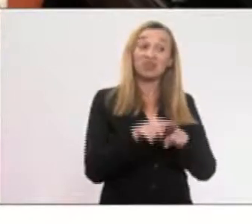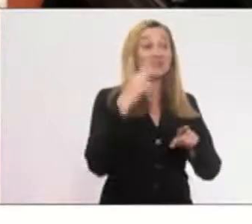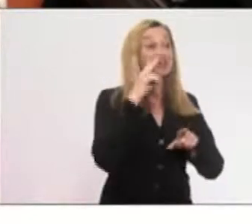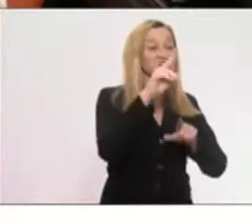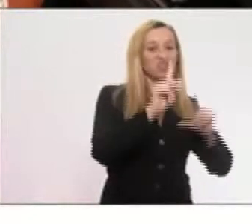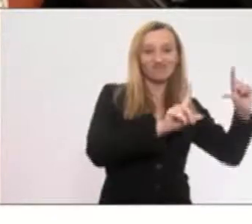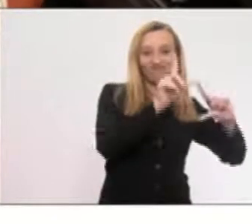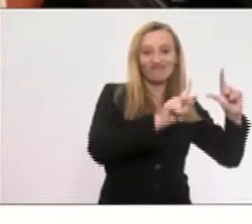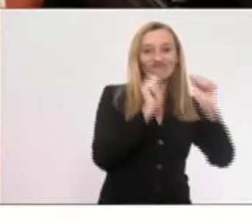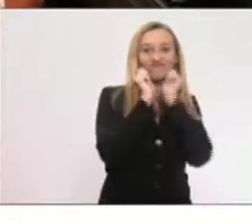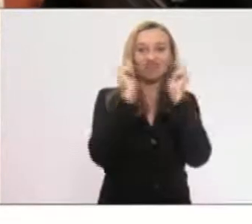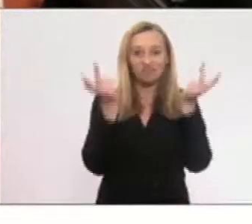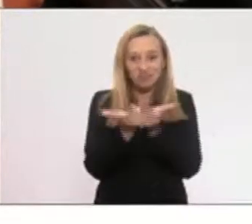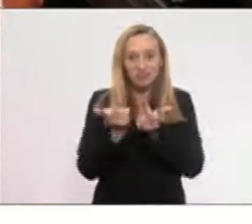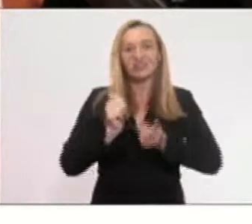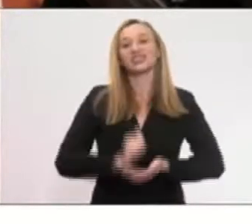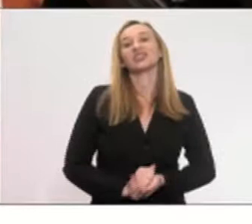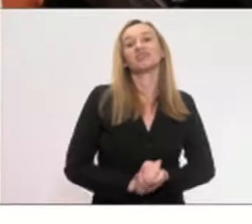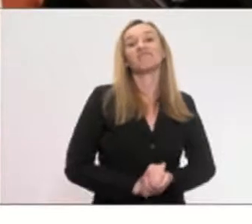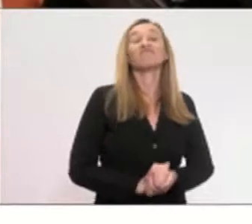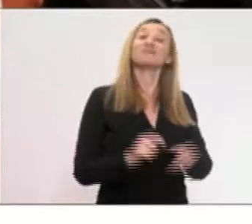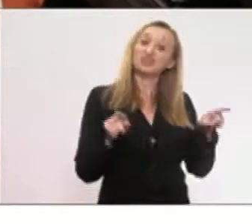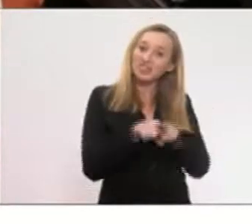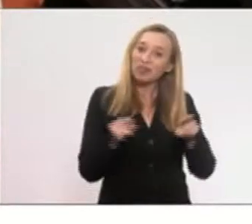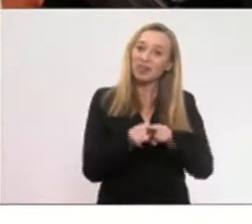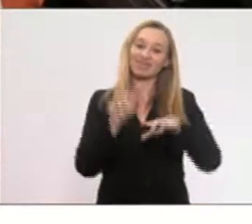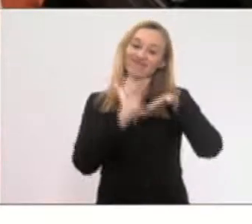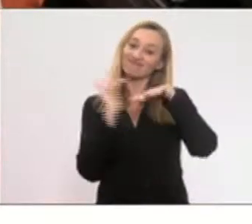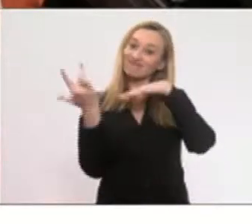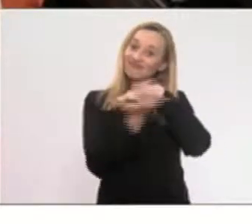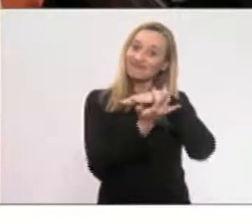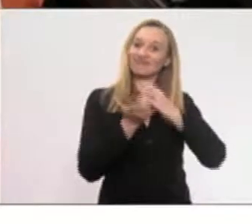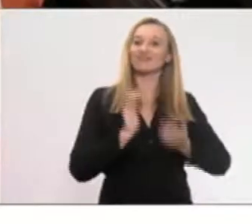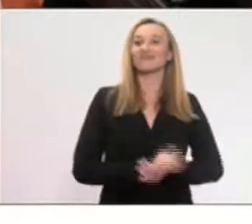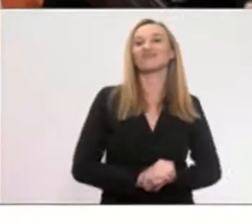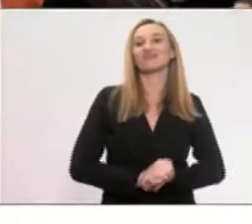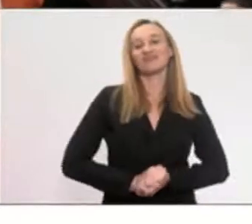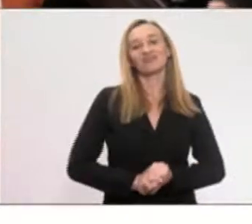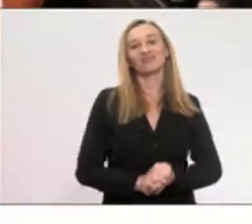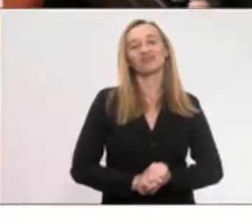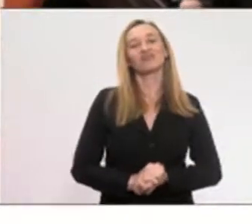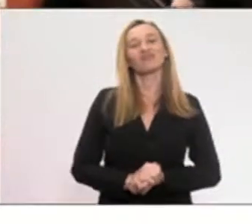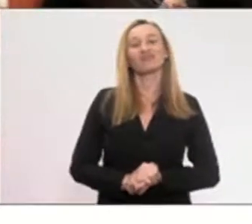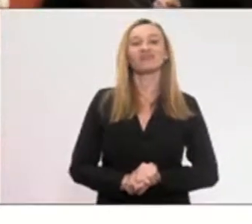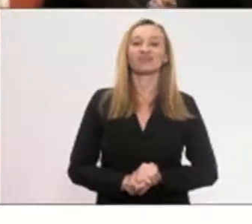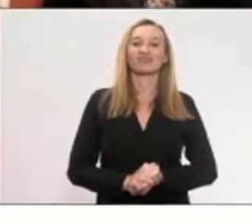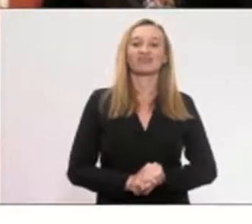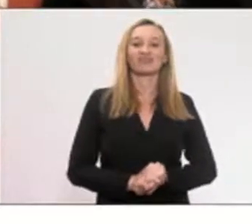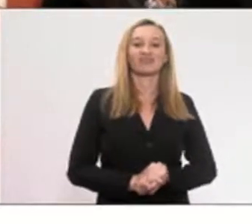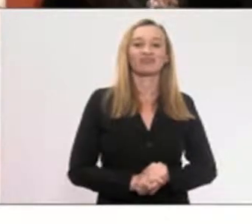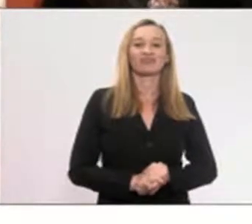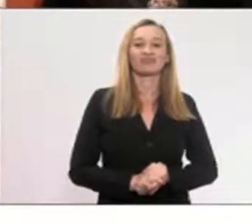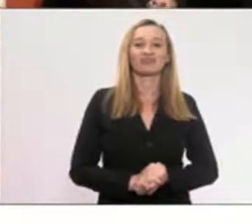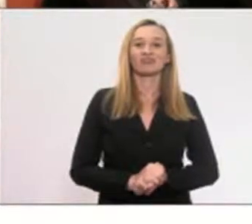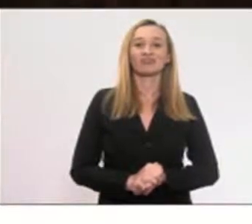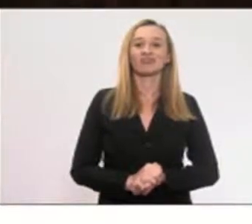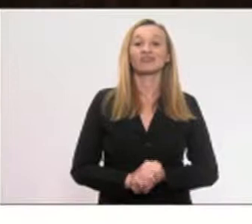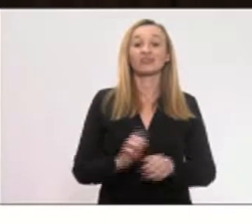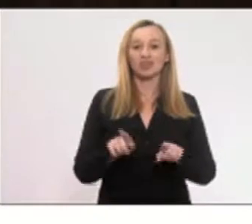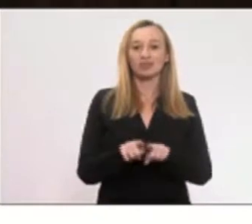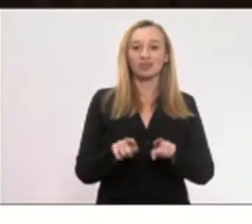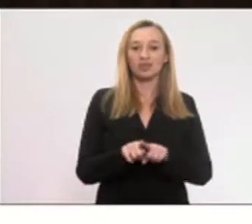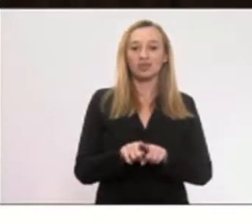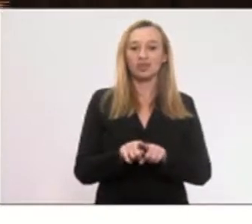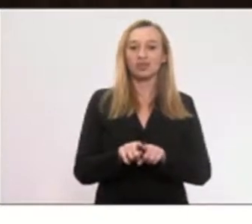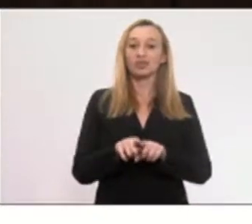TV Alerj, também pelas redes sociais, saudar aí quem nos visita